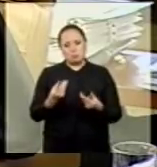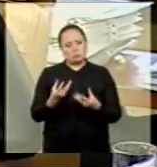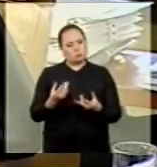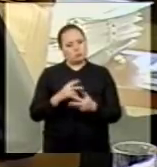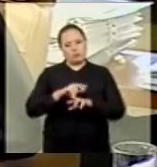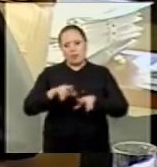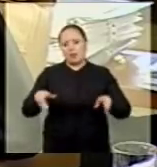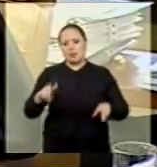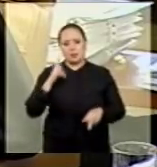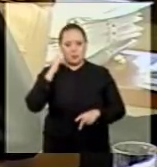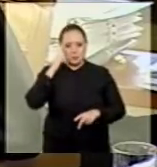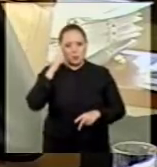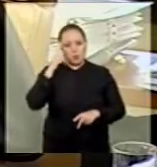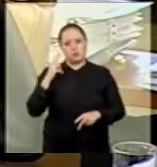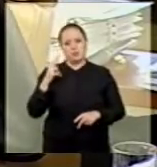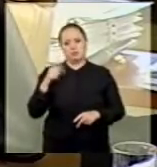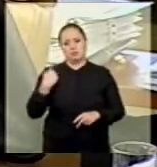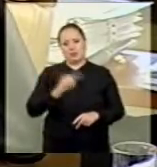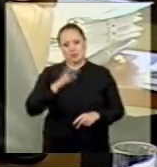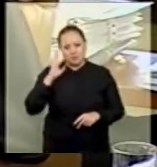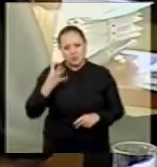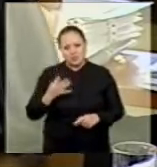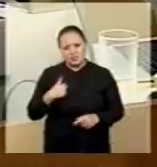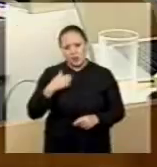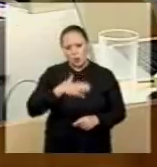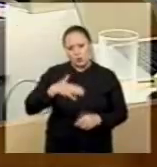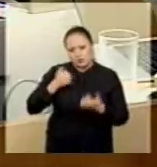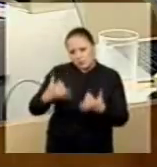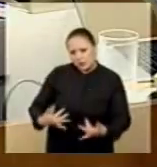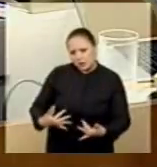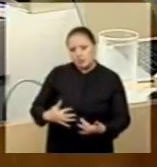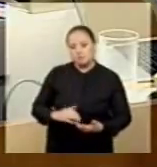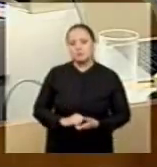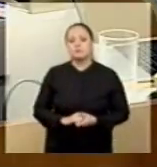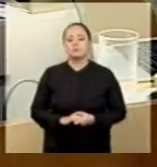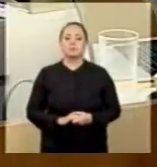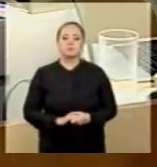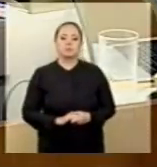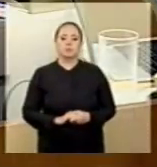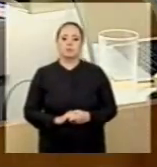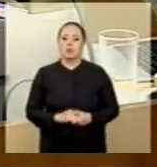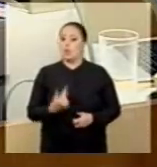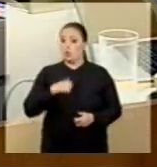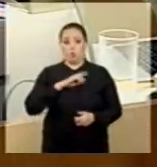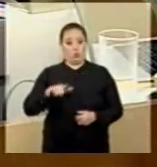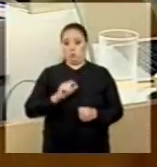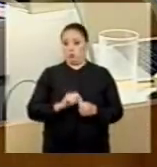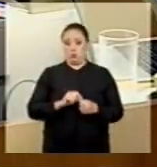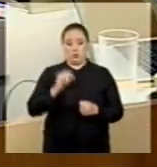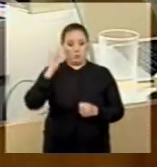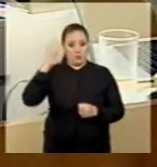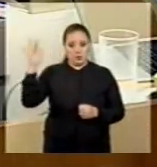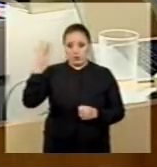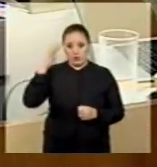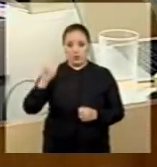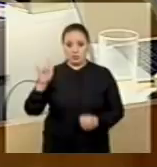hipóteses consequenciais da nossa decisão. Eu gostaria de ouvi-lo. Veja, eu não fiz uma teoria geral do